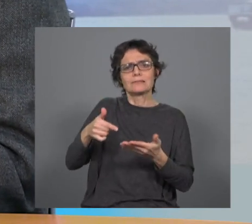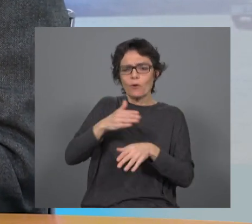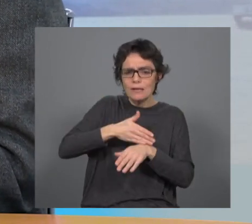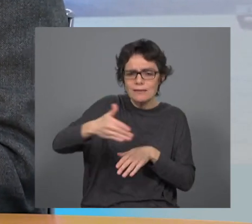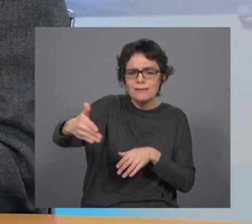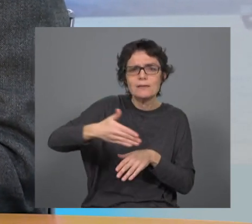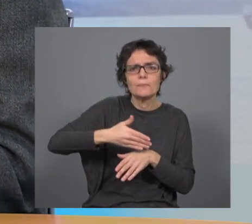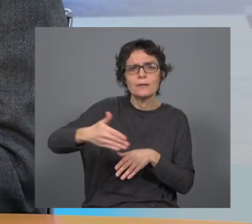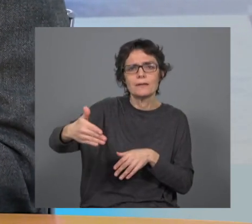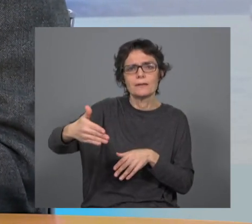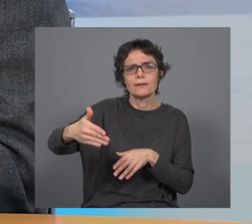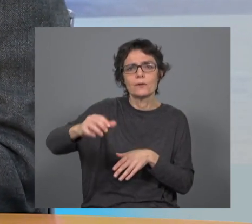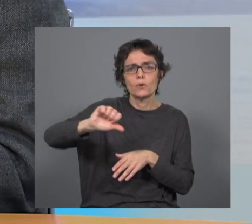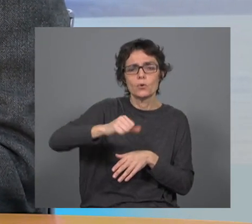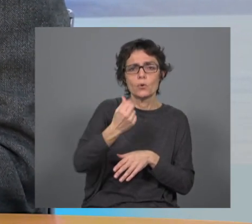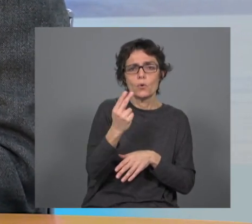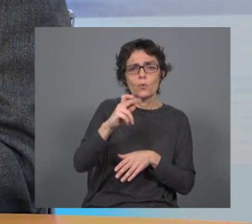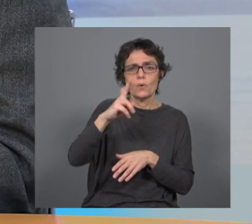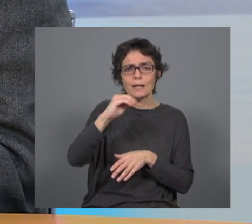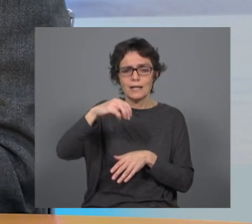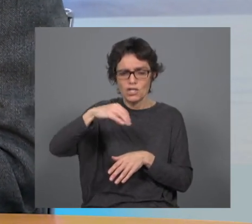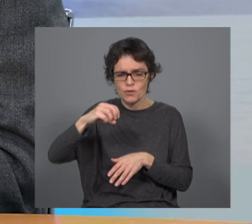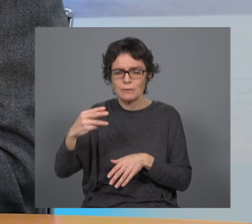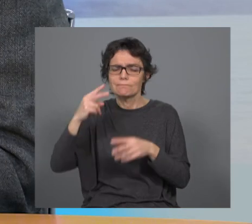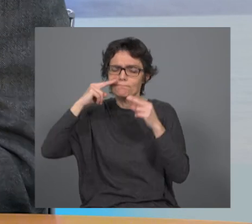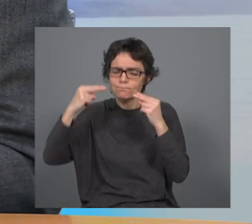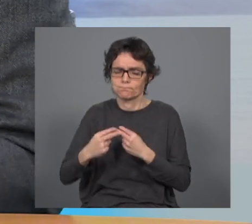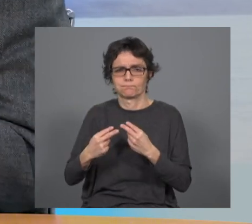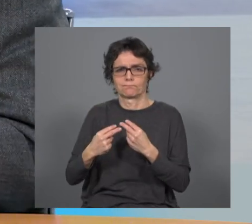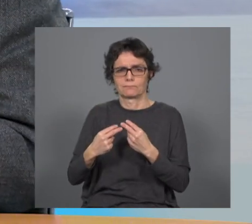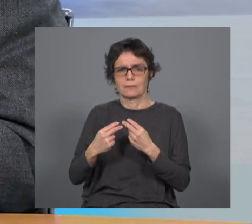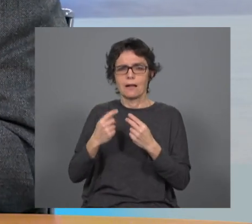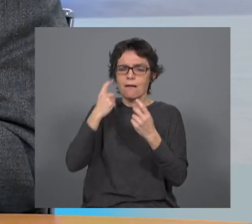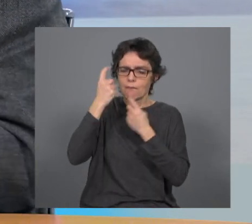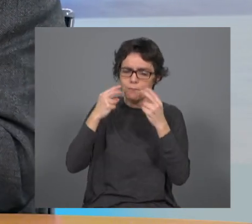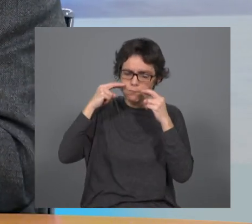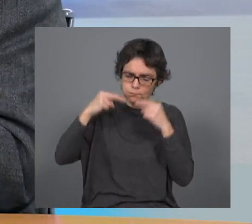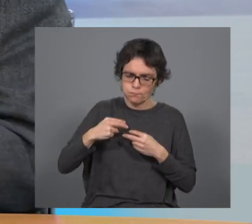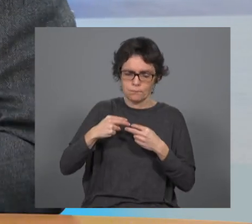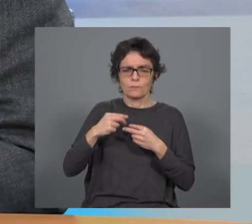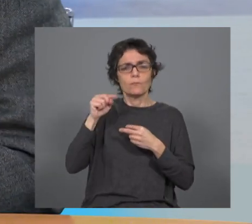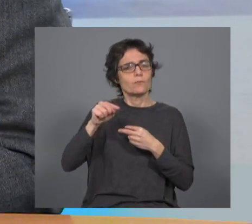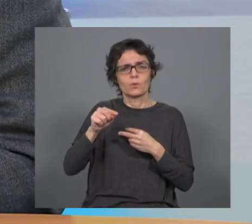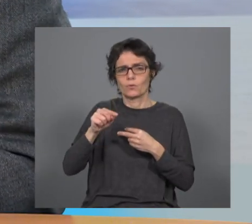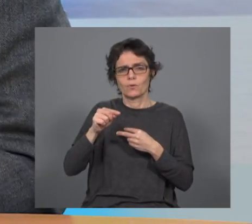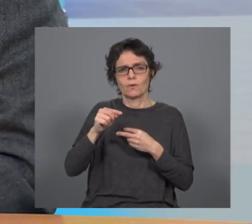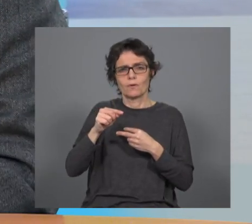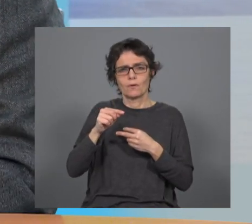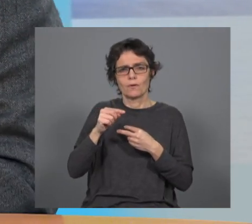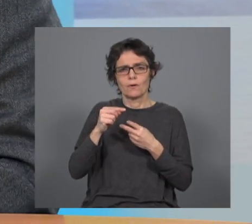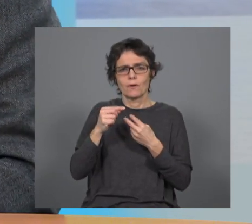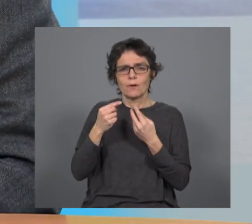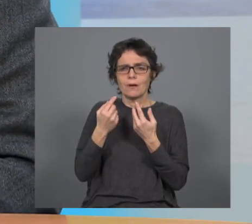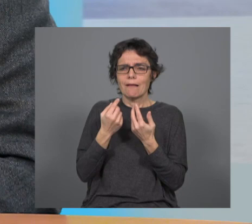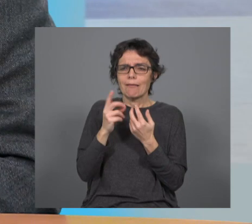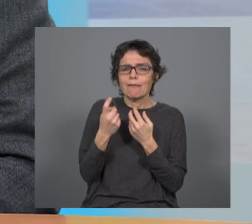consciência de que somos terra, de que somos humo, de que somos humildes, de que precisamos de conversão, é claramente, como na vacina, o que nos permitirá